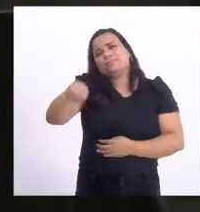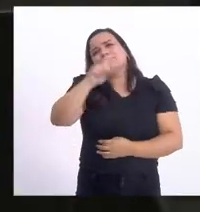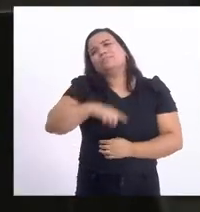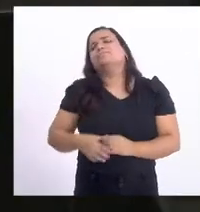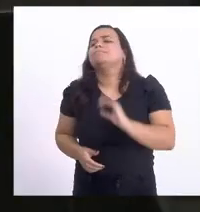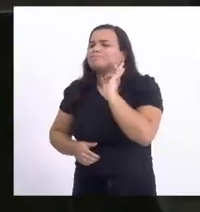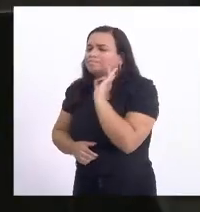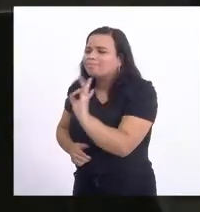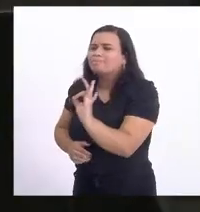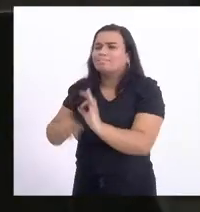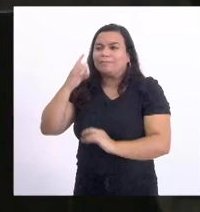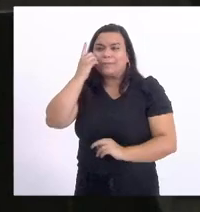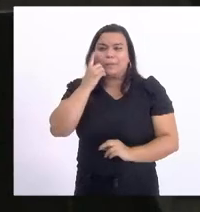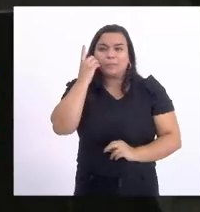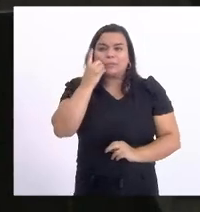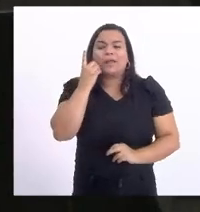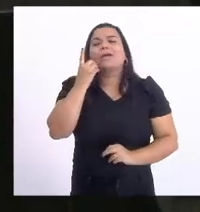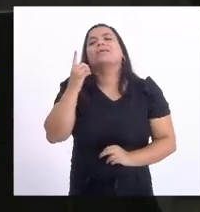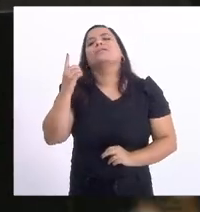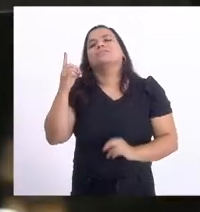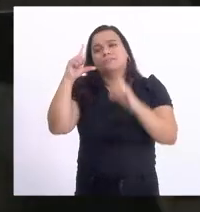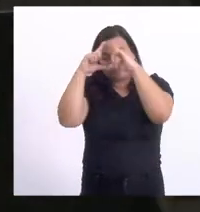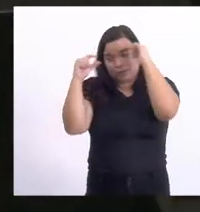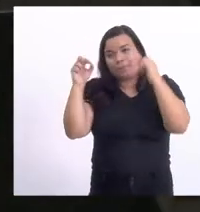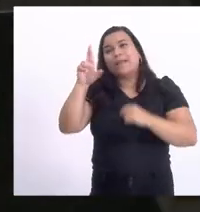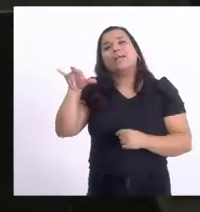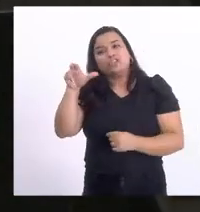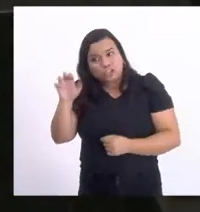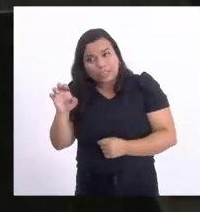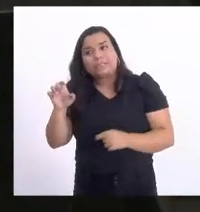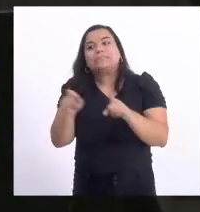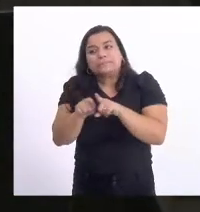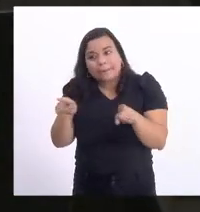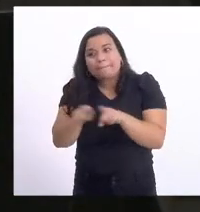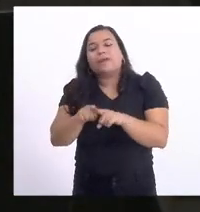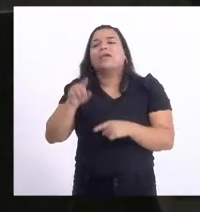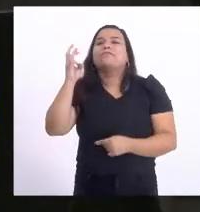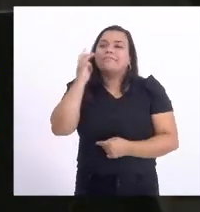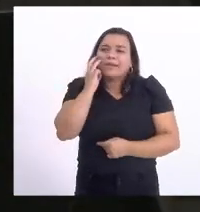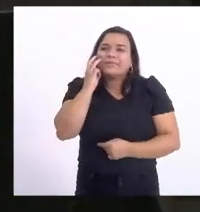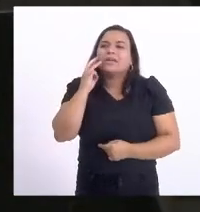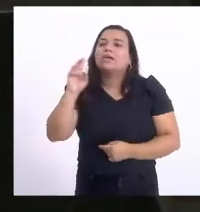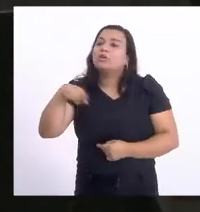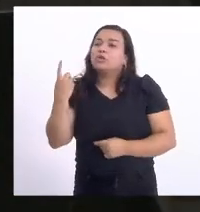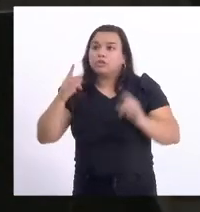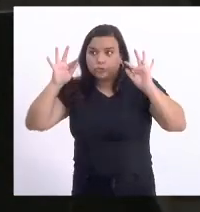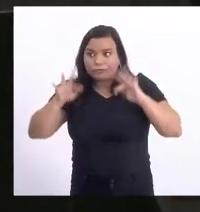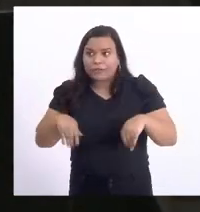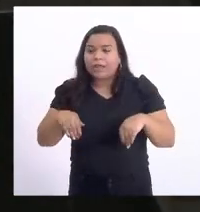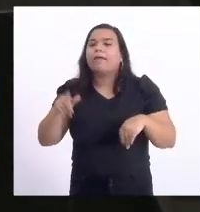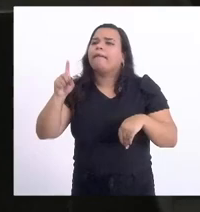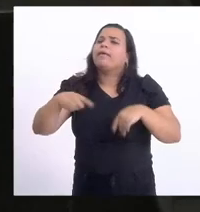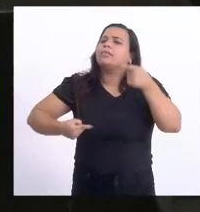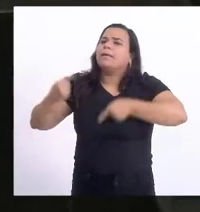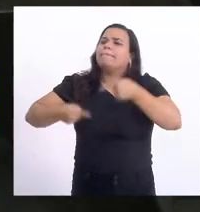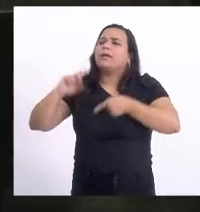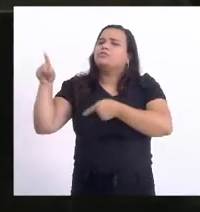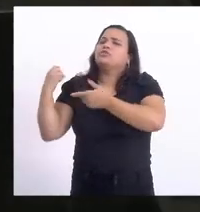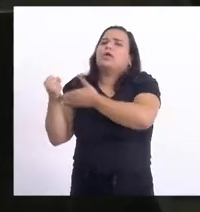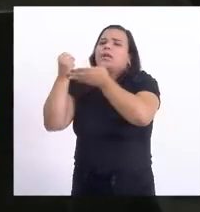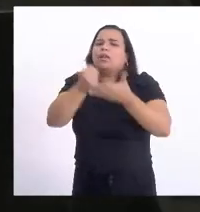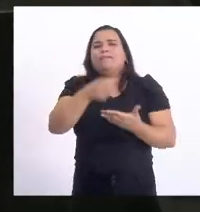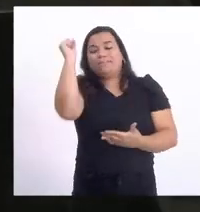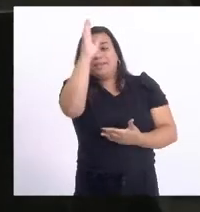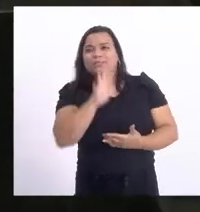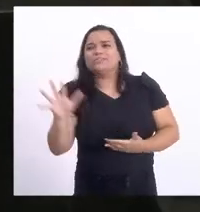enfermeira Rejane, deputado Valdec, para concluir aqui, é um debate que, inclusive, estamos levando para o âmbito nacional. Essa